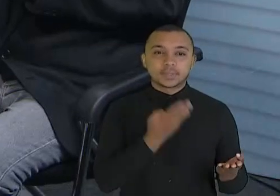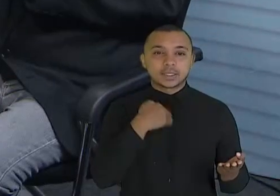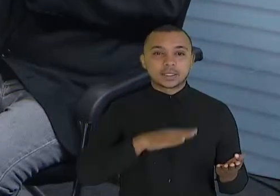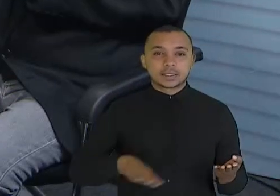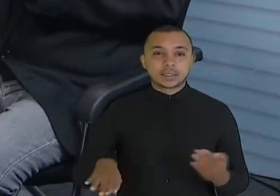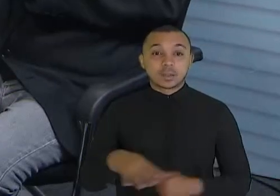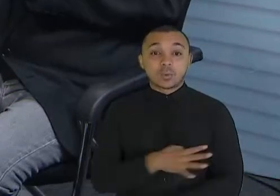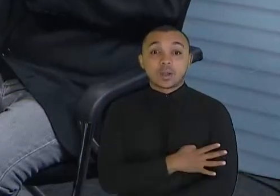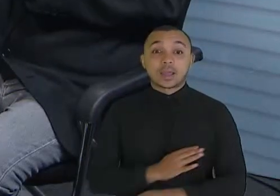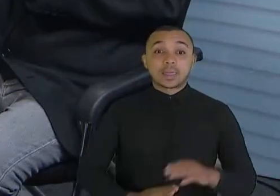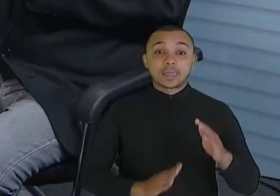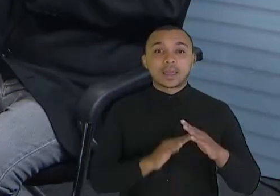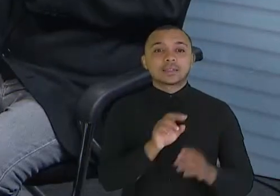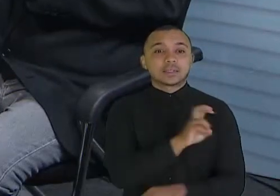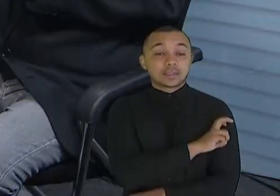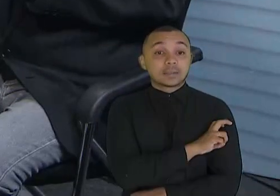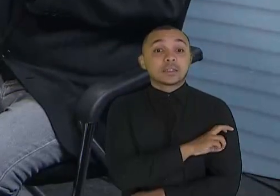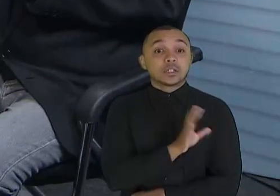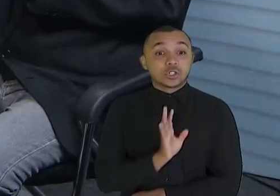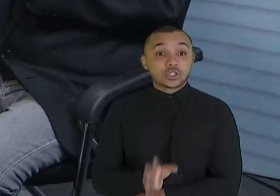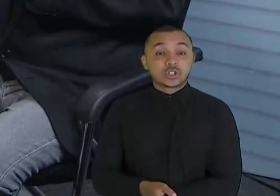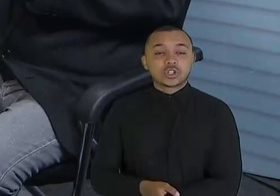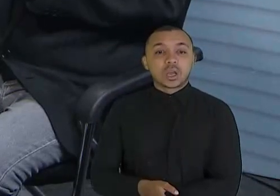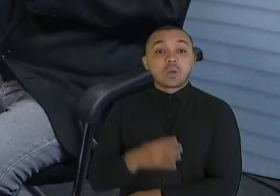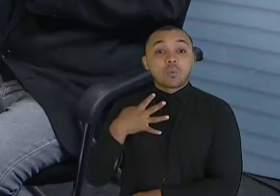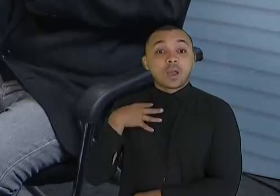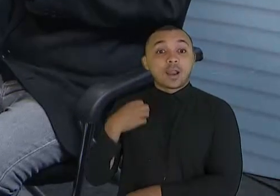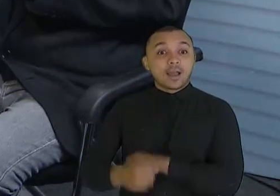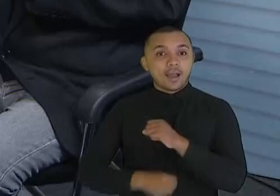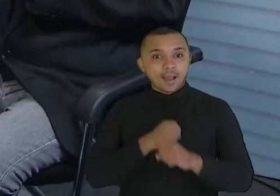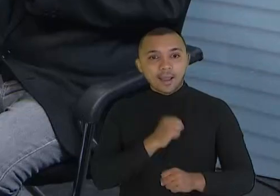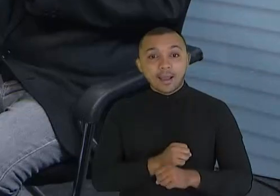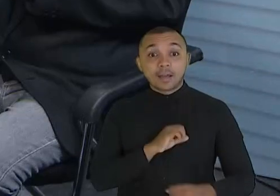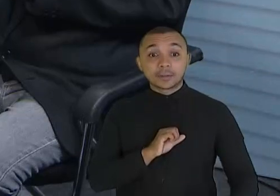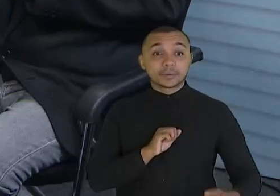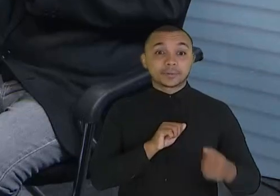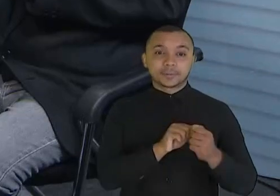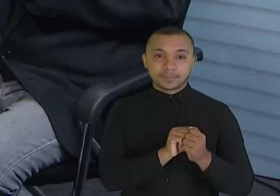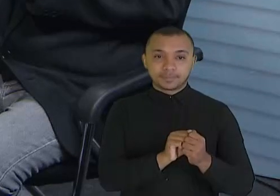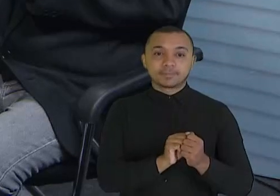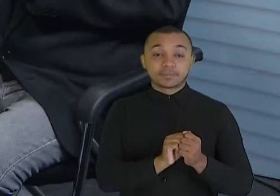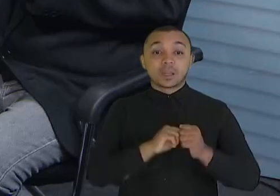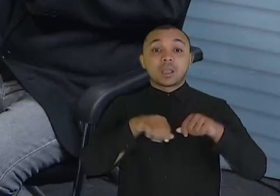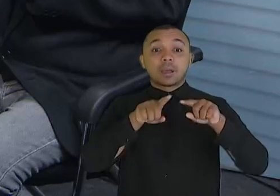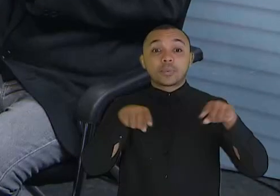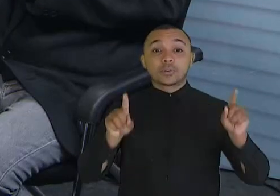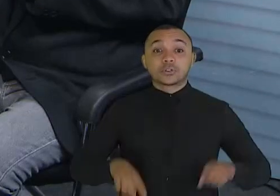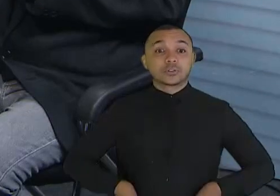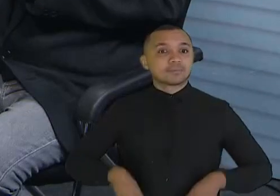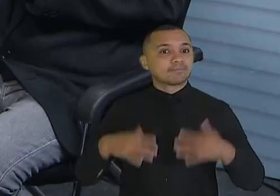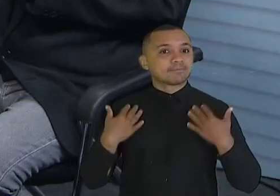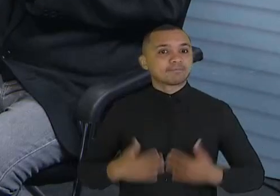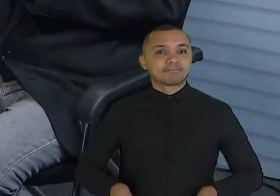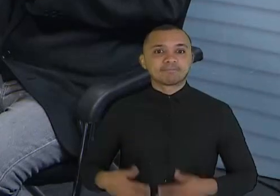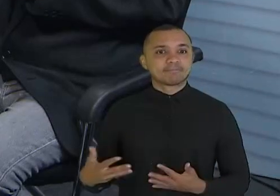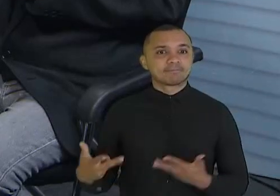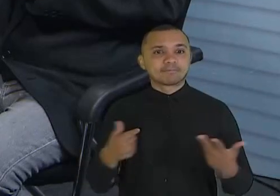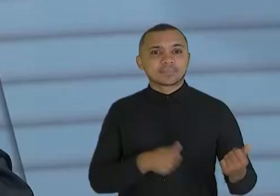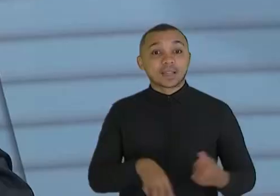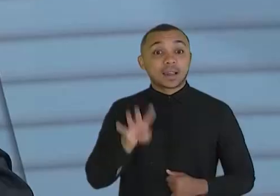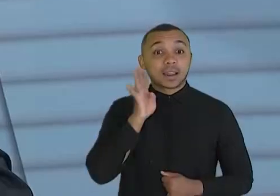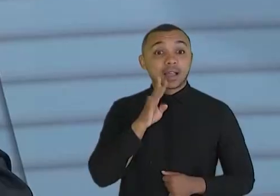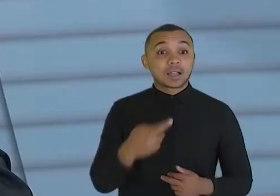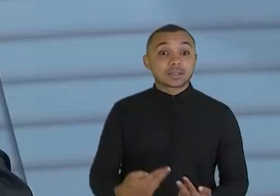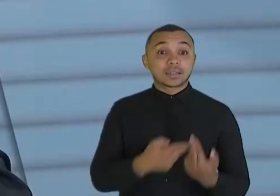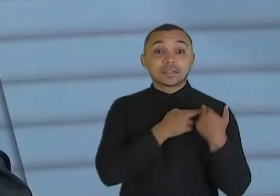alunos passam 7 anos conosco. Olha aí, né? É uma atividade de extensão. É muito legal. É um projeto sensacional, o maior projeto de responsabilidade social